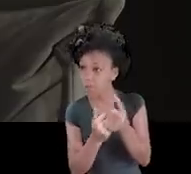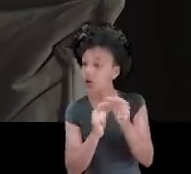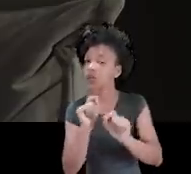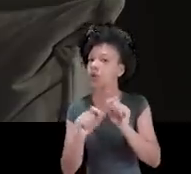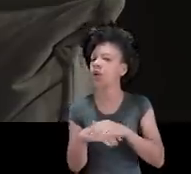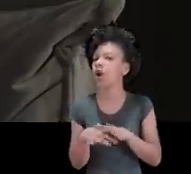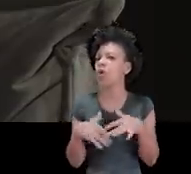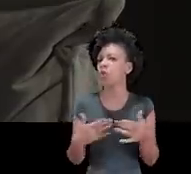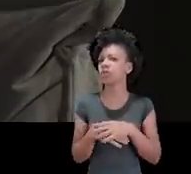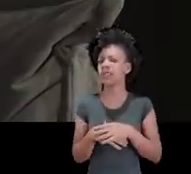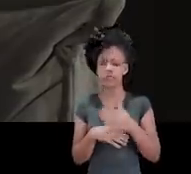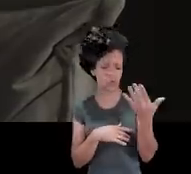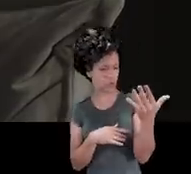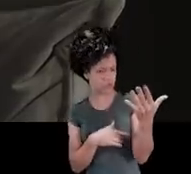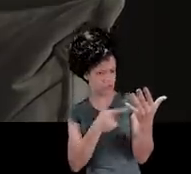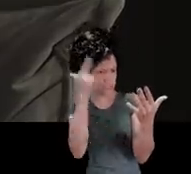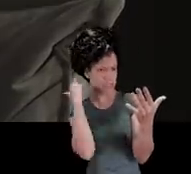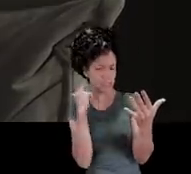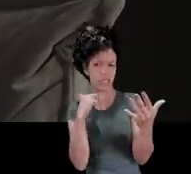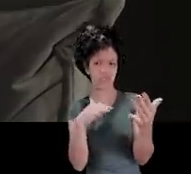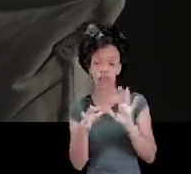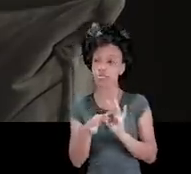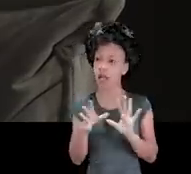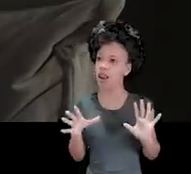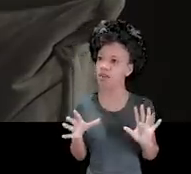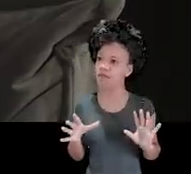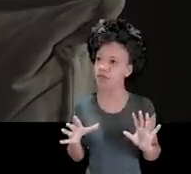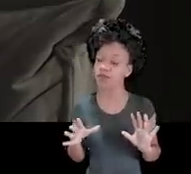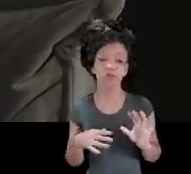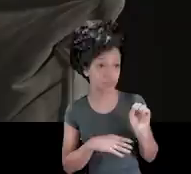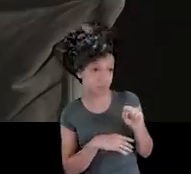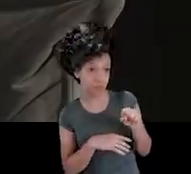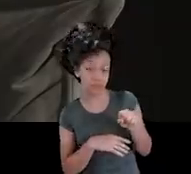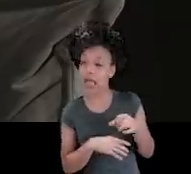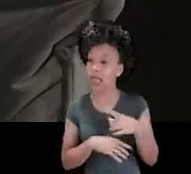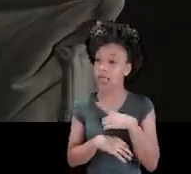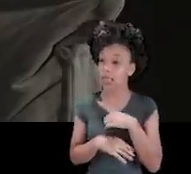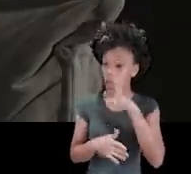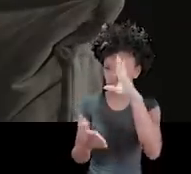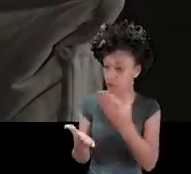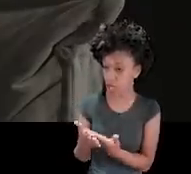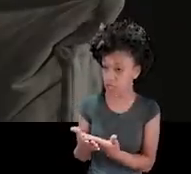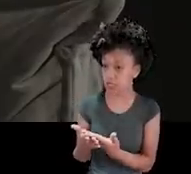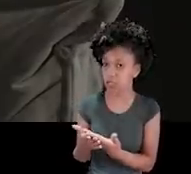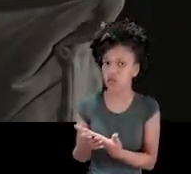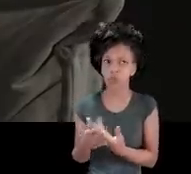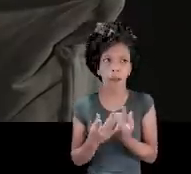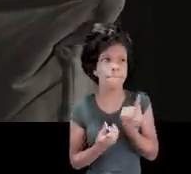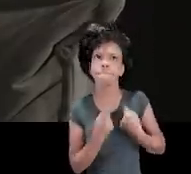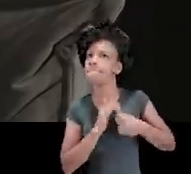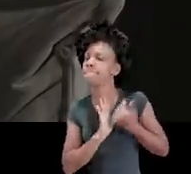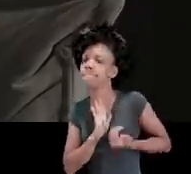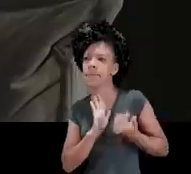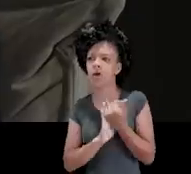do... Quando você tá careca, por incrível que pareça, você tá livre. Sim. Uhum. E você tem uma coisa de confiança muito maior do que quem tem cabelo e